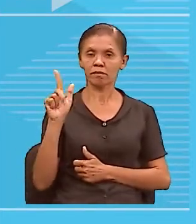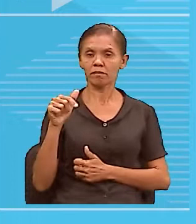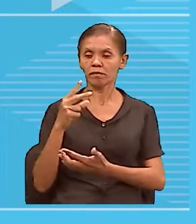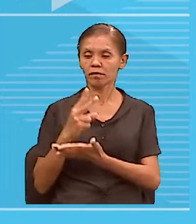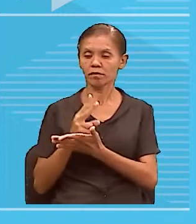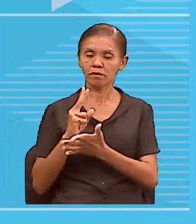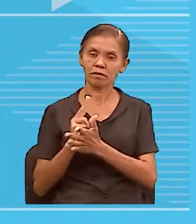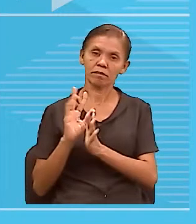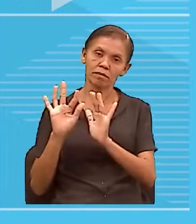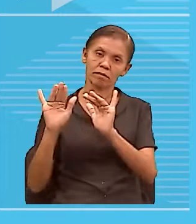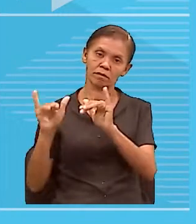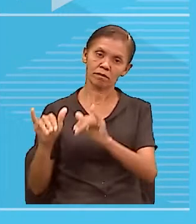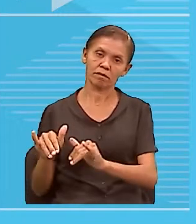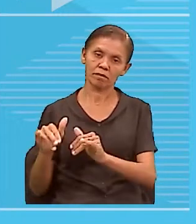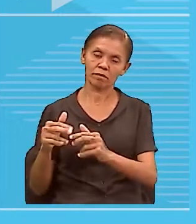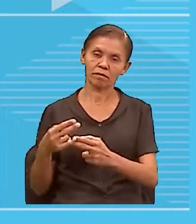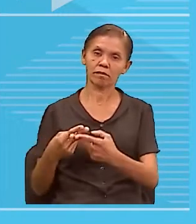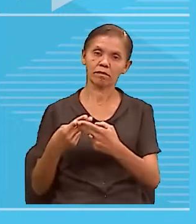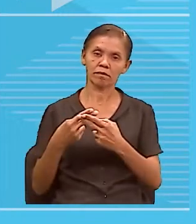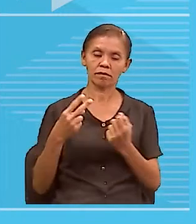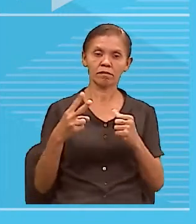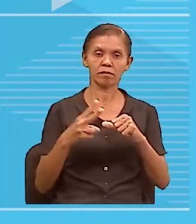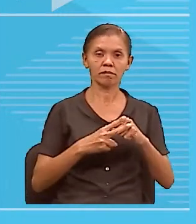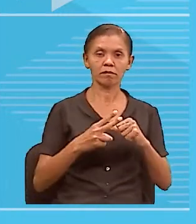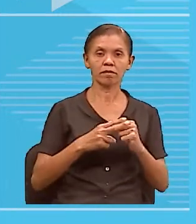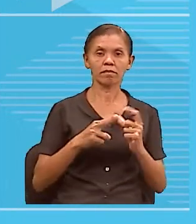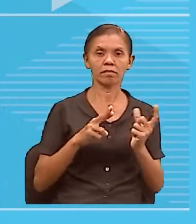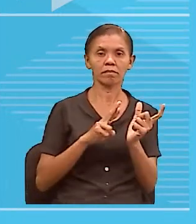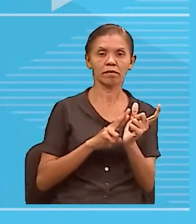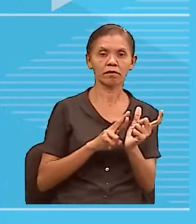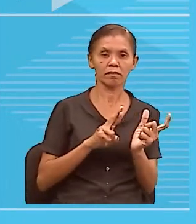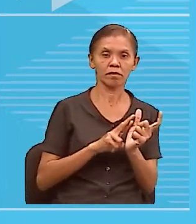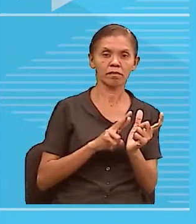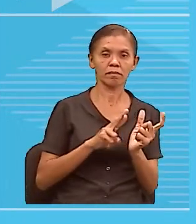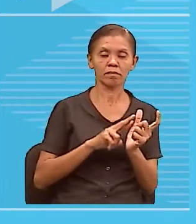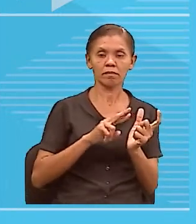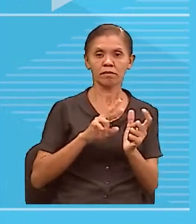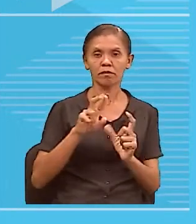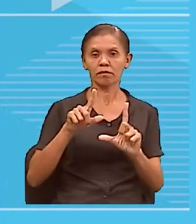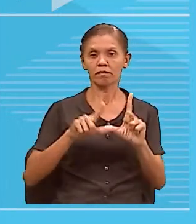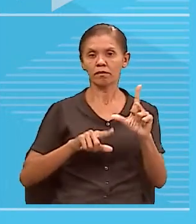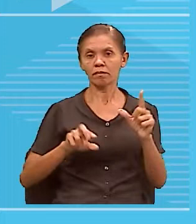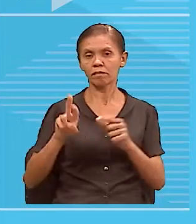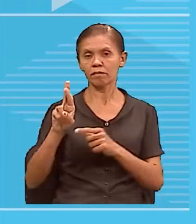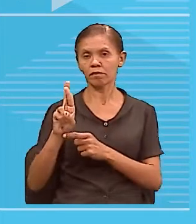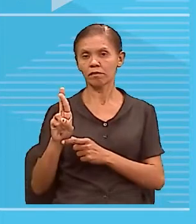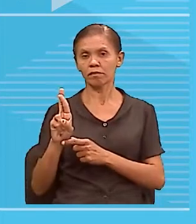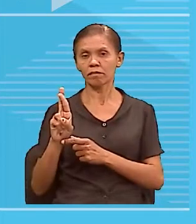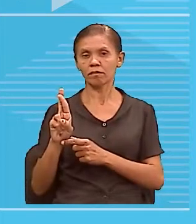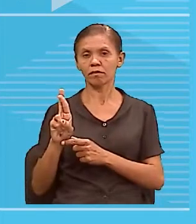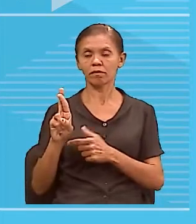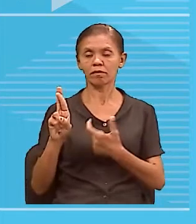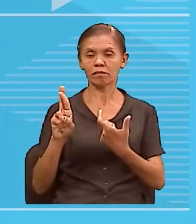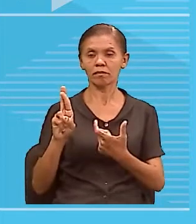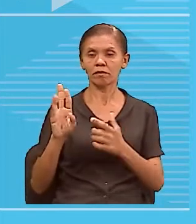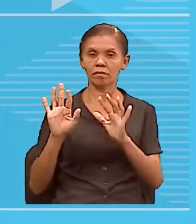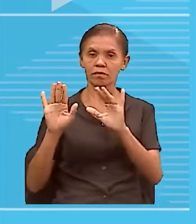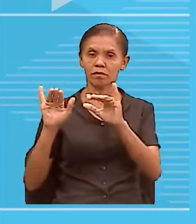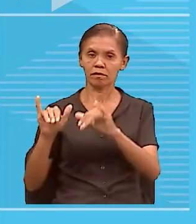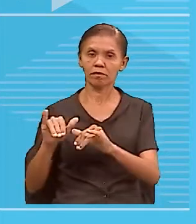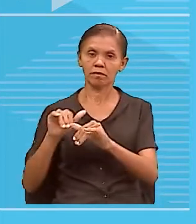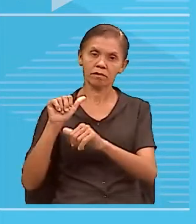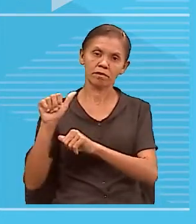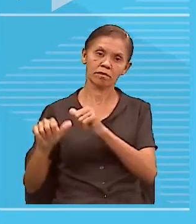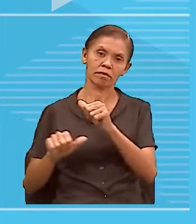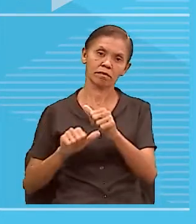pega um verbo no infinitivo e troca o r do verbo final né troca o r do infinitivo